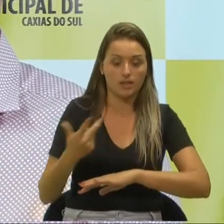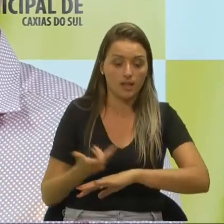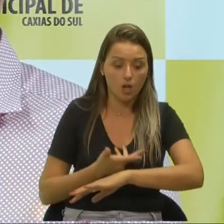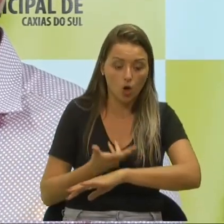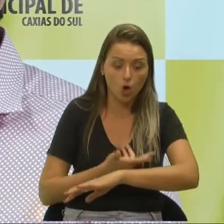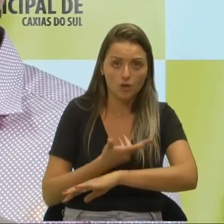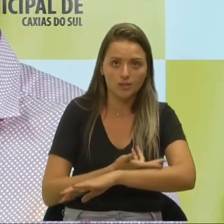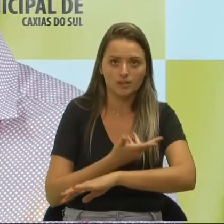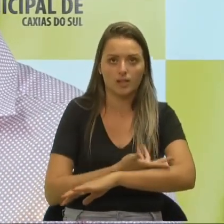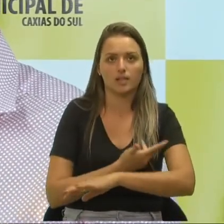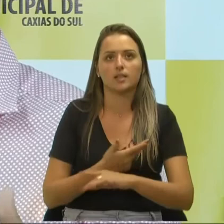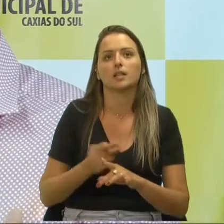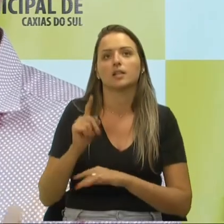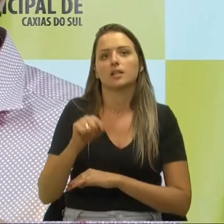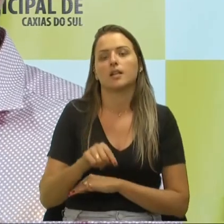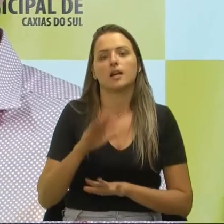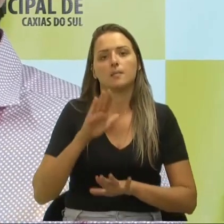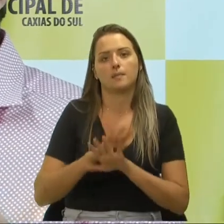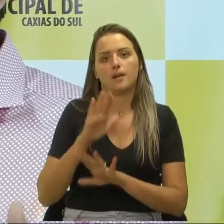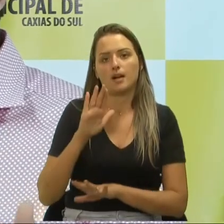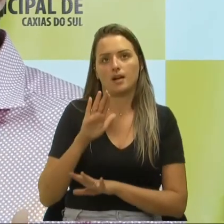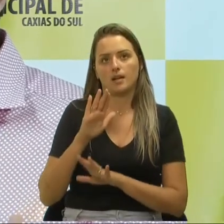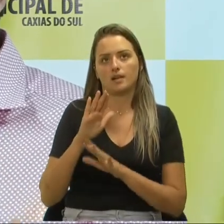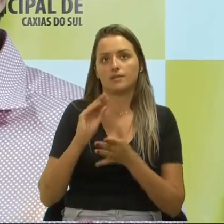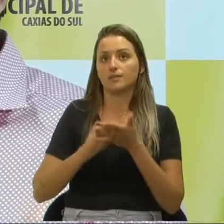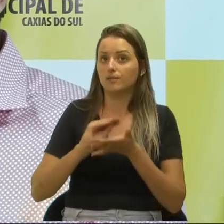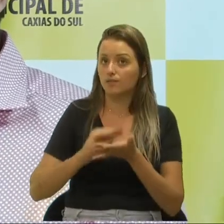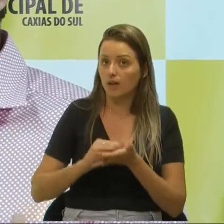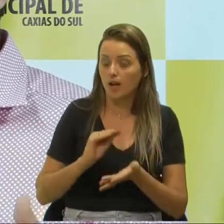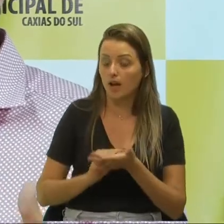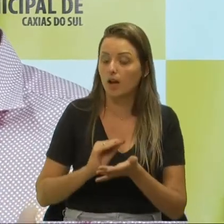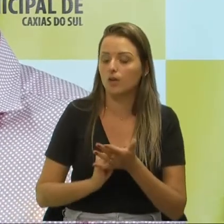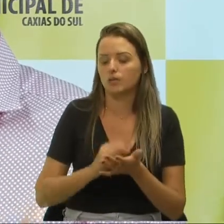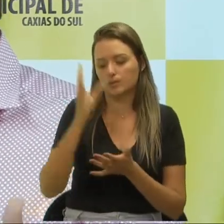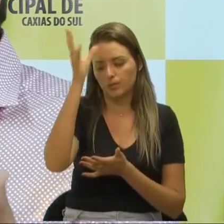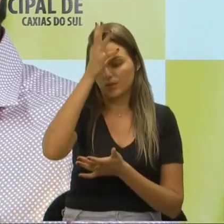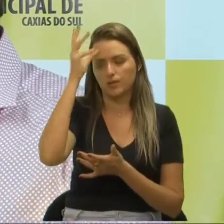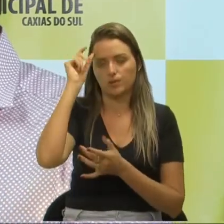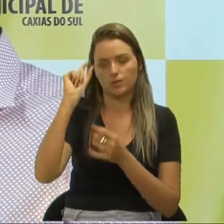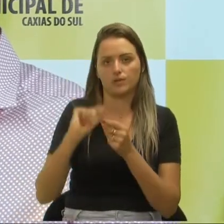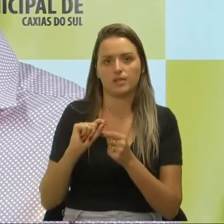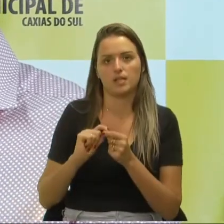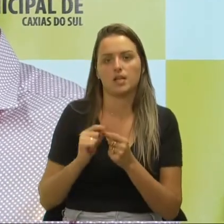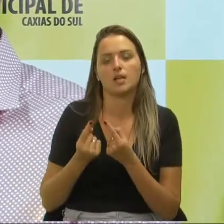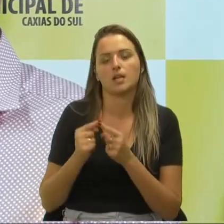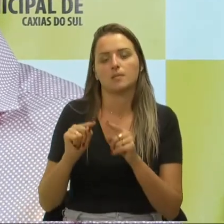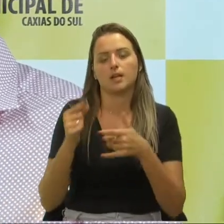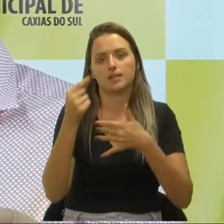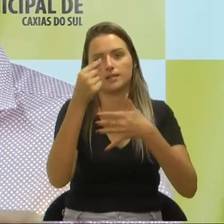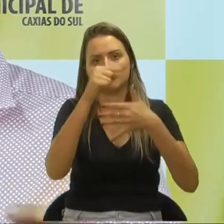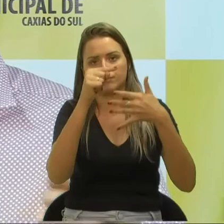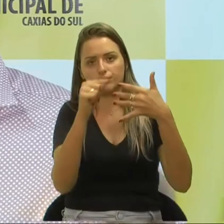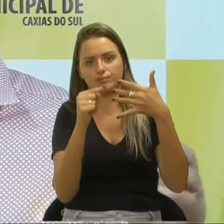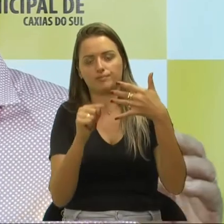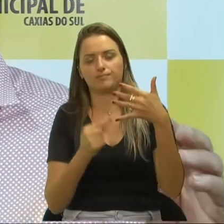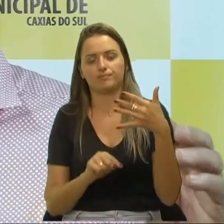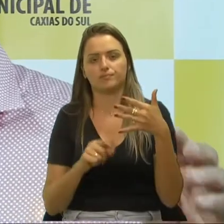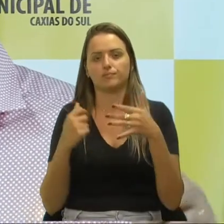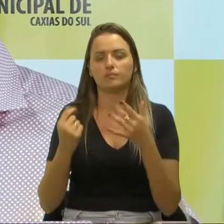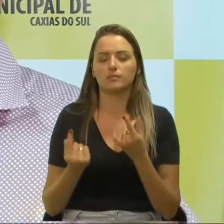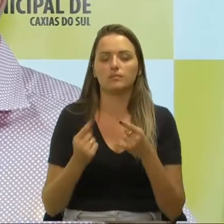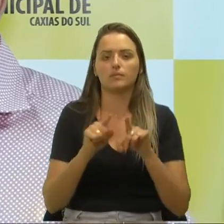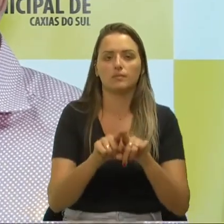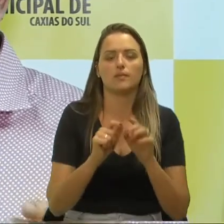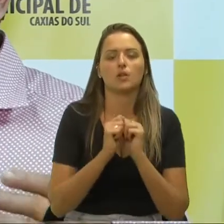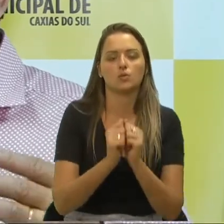roçada, está muito além do desejado na nossa cidade. Porém, esses critérios têm que buscar essa parceria